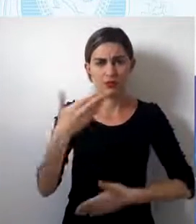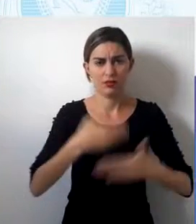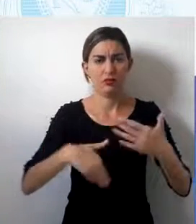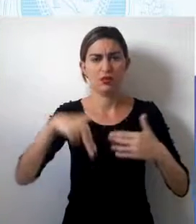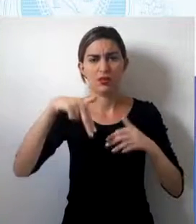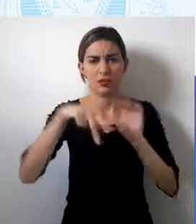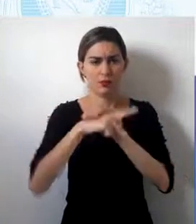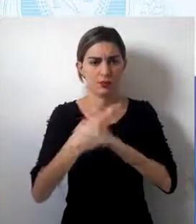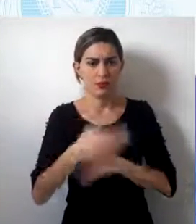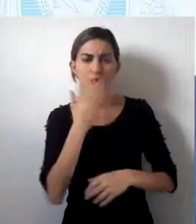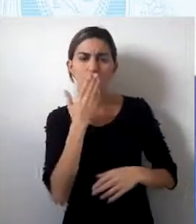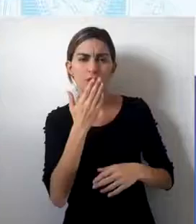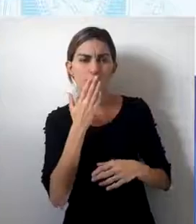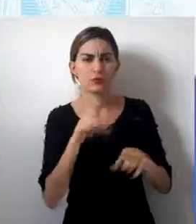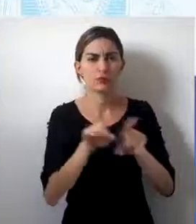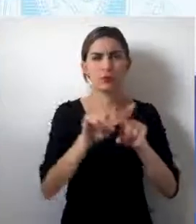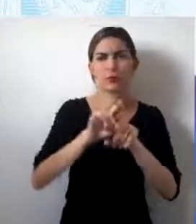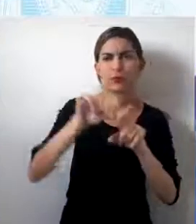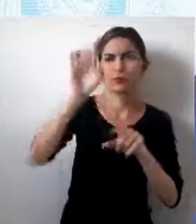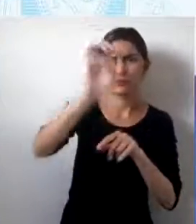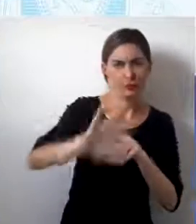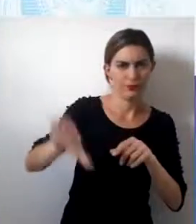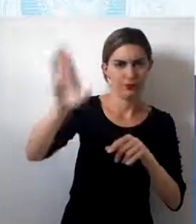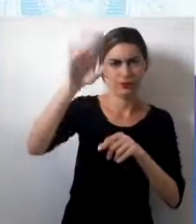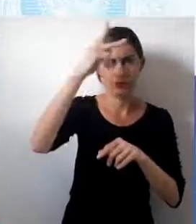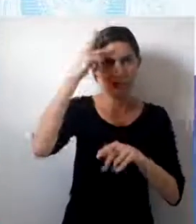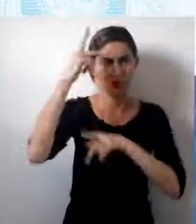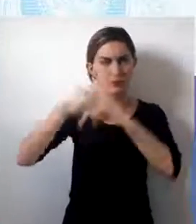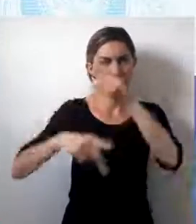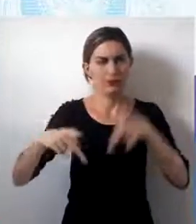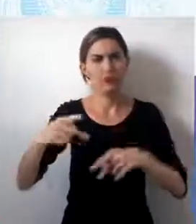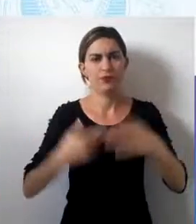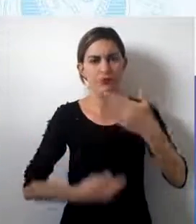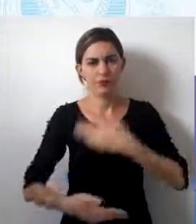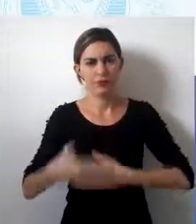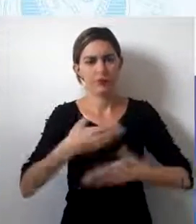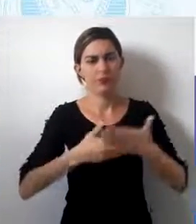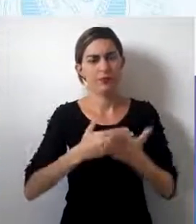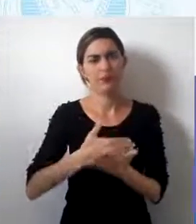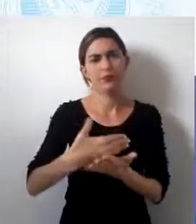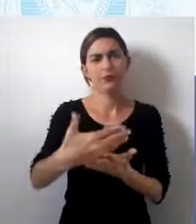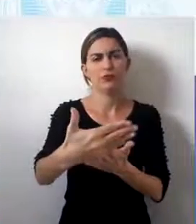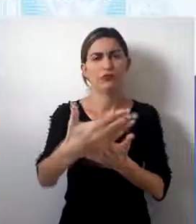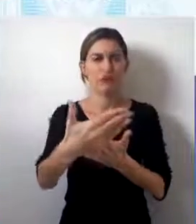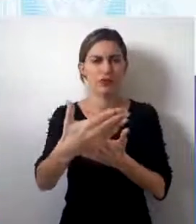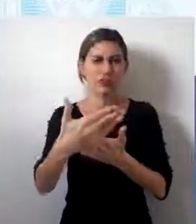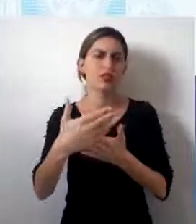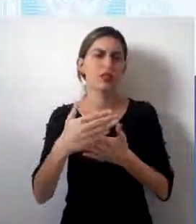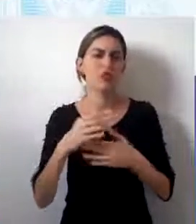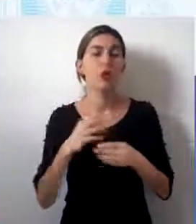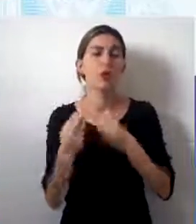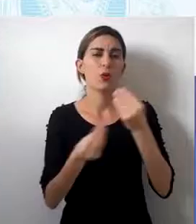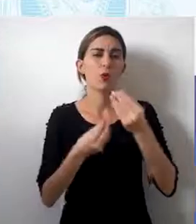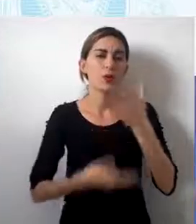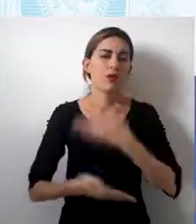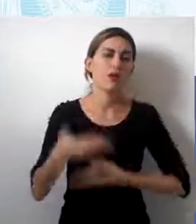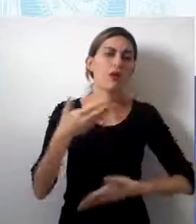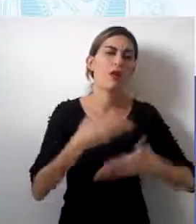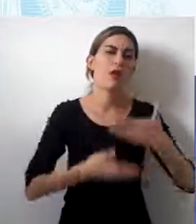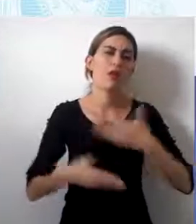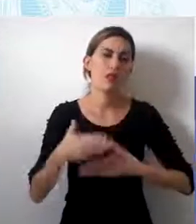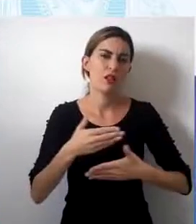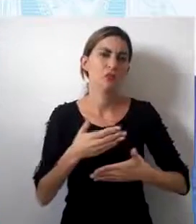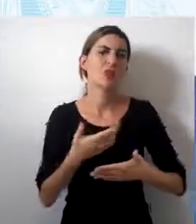os nativos e os colonizadores, inicialmente, de forma muito mascarada, foi uma